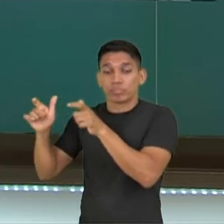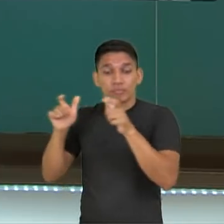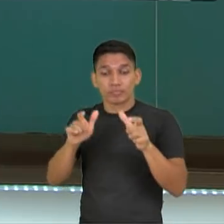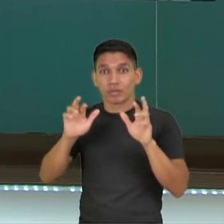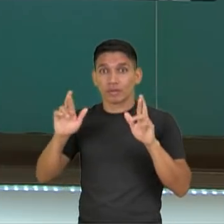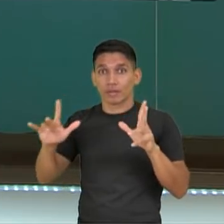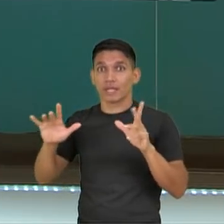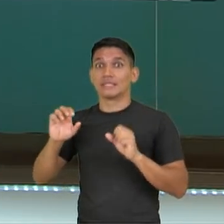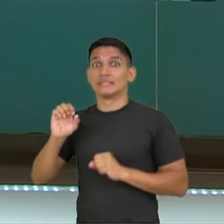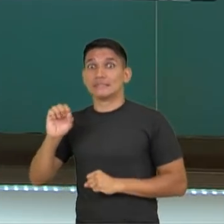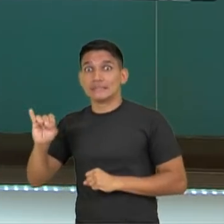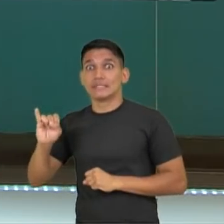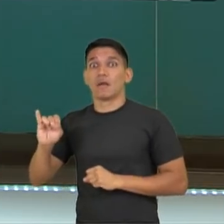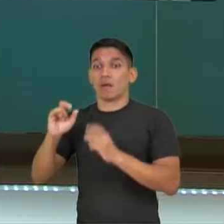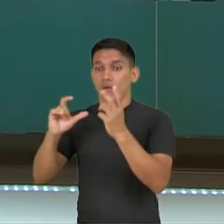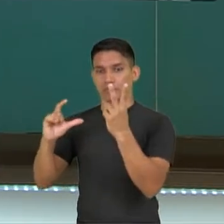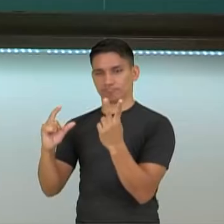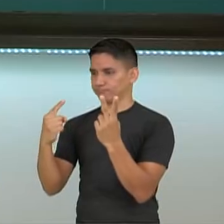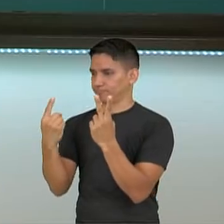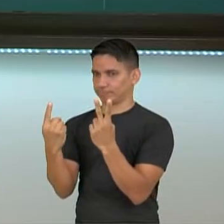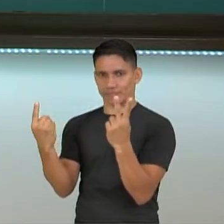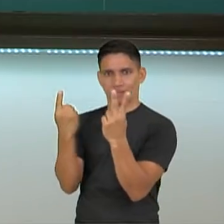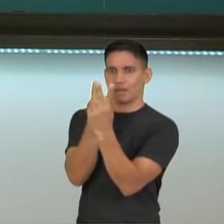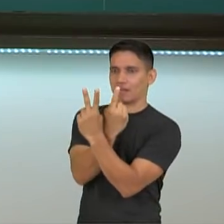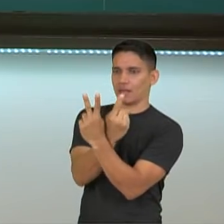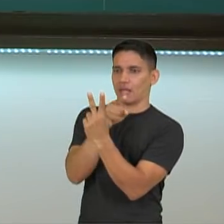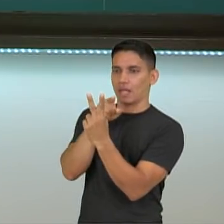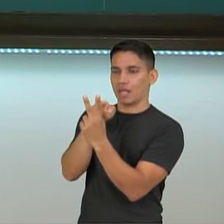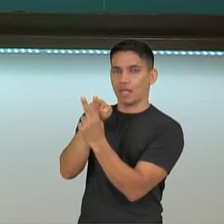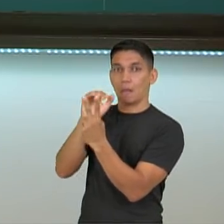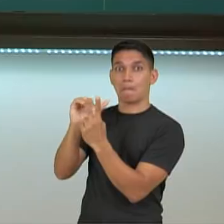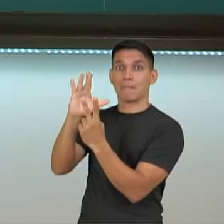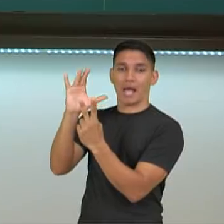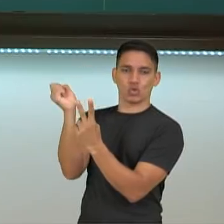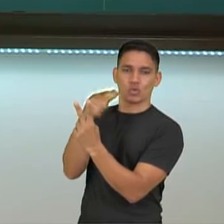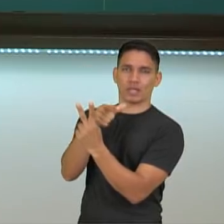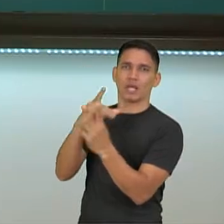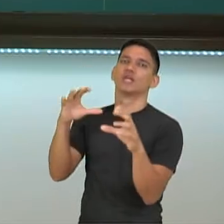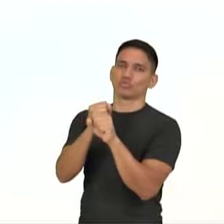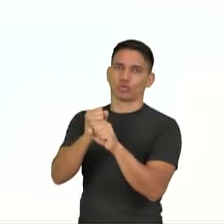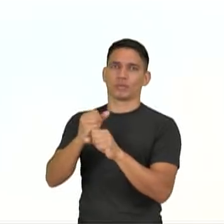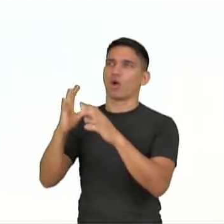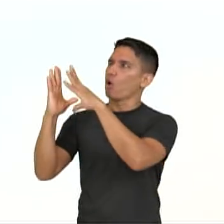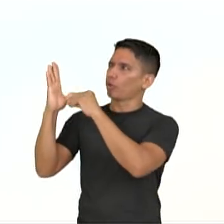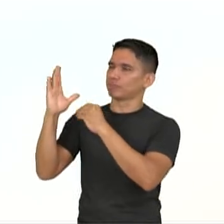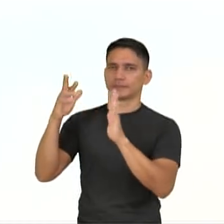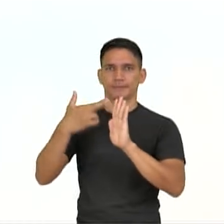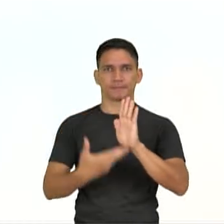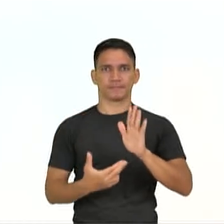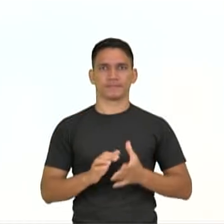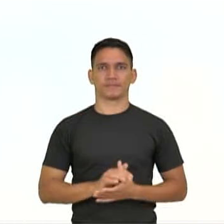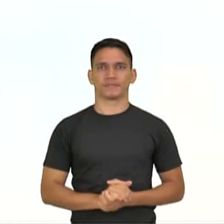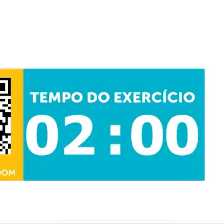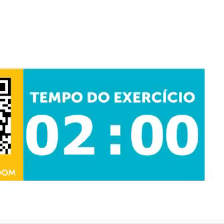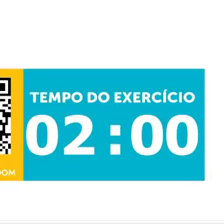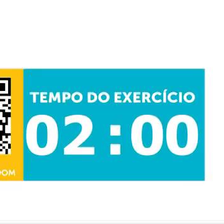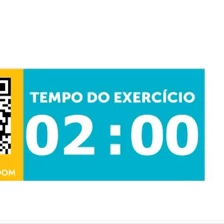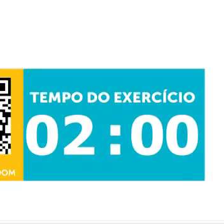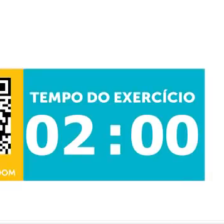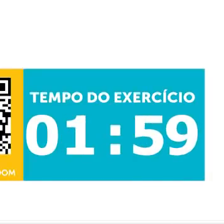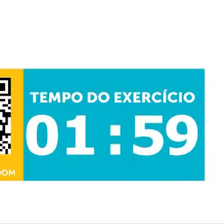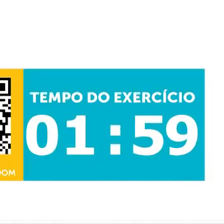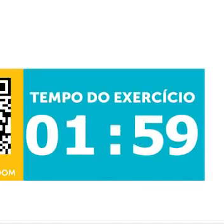Subtrair. 5 menos 1, 4. Olha lá, o valor 1 não é menor do que 10? Então, é como se eu fizesse